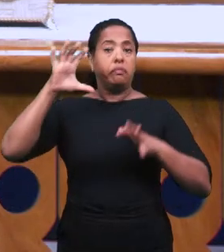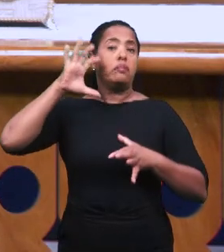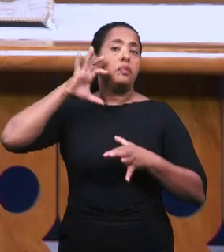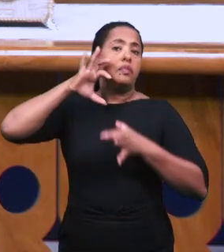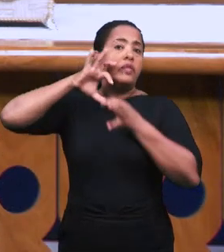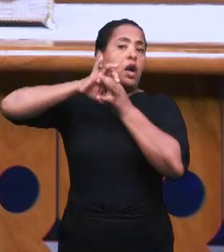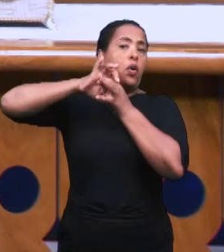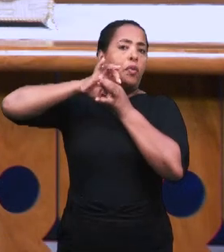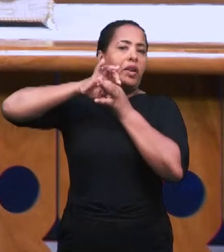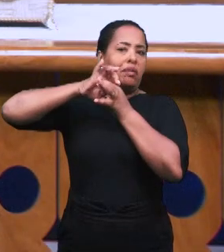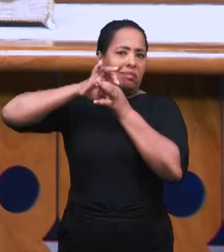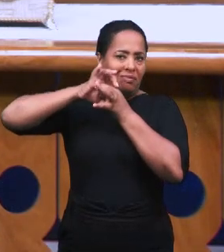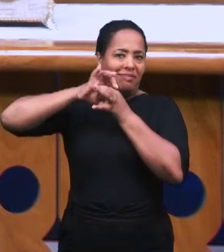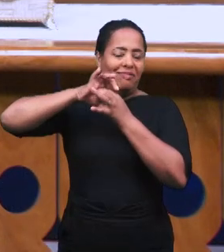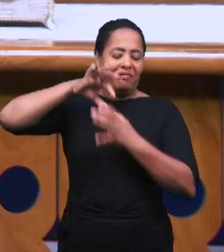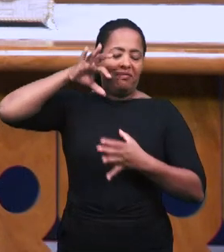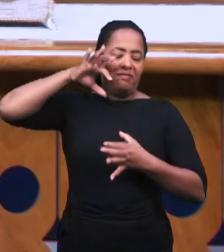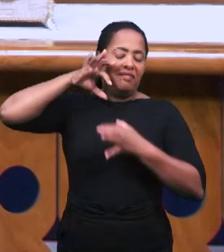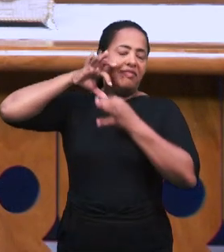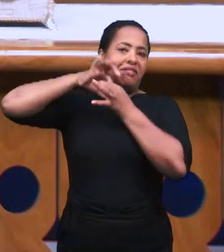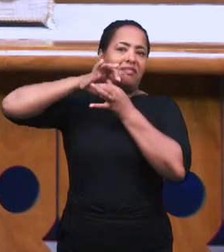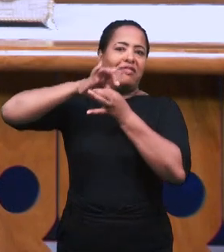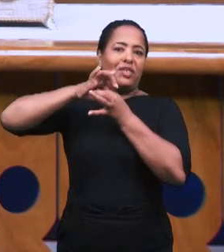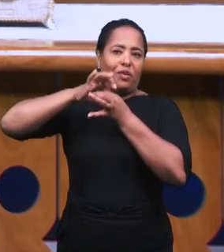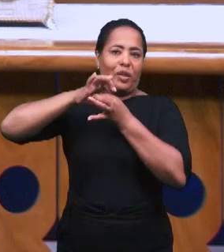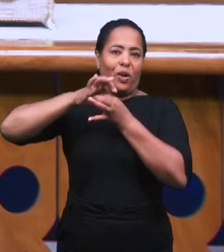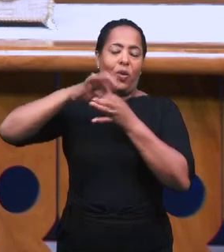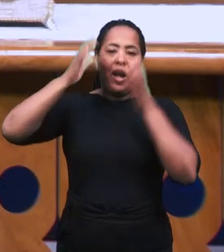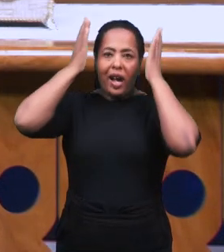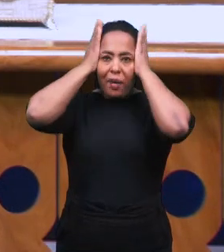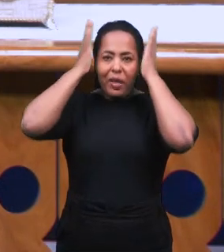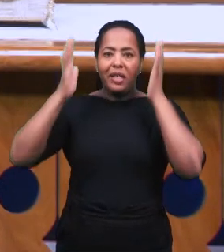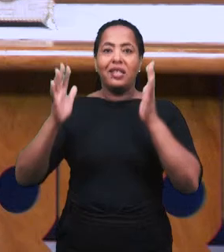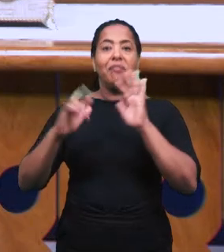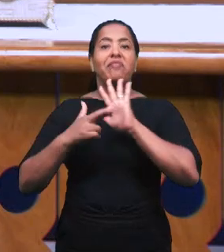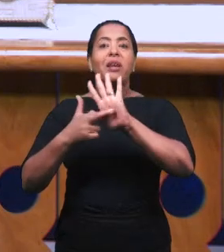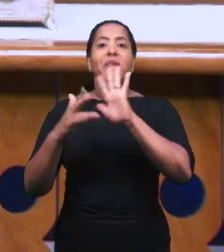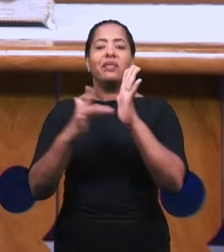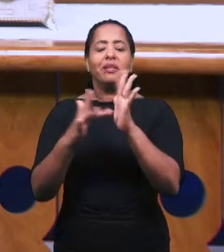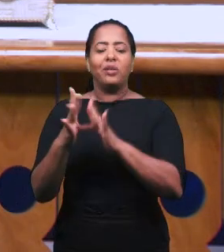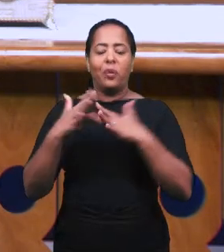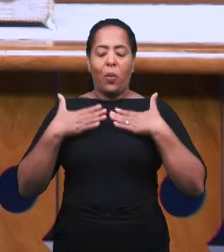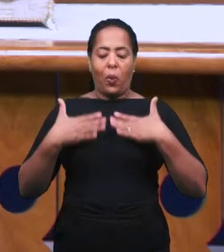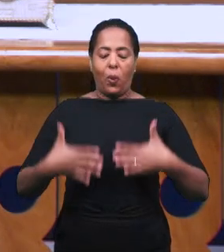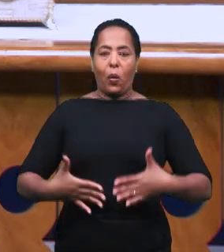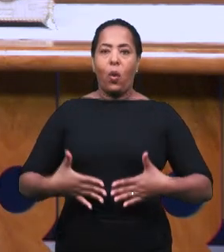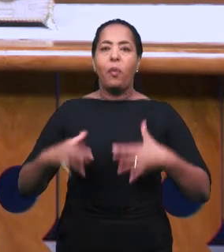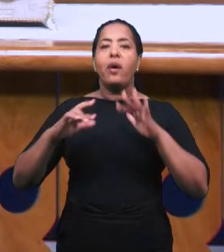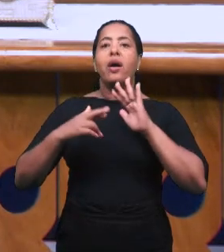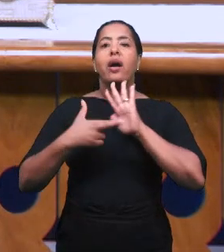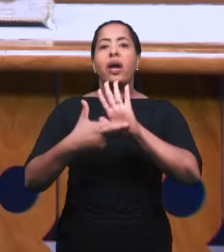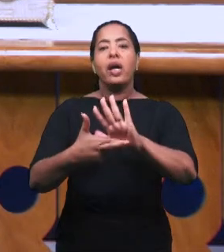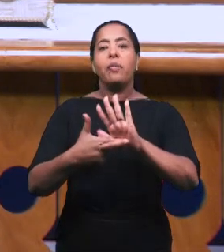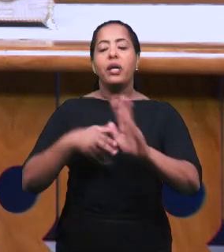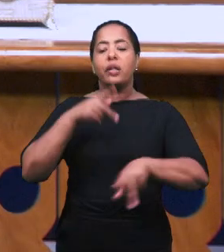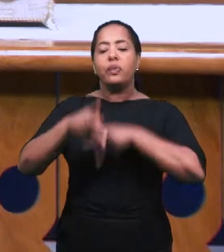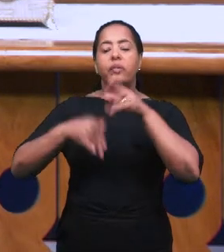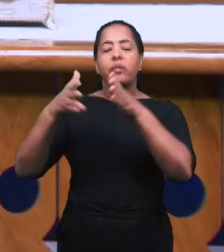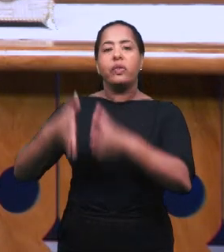é Jesus, com o corpo, que é a igreja fiel, estão os recursos de salvação, de vida